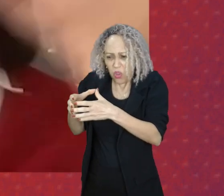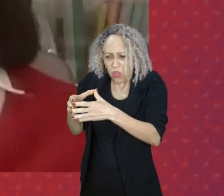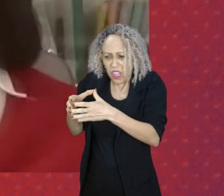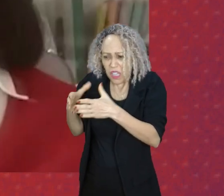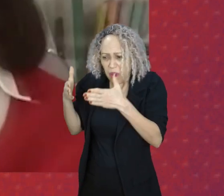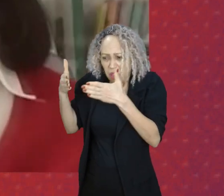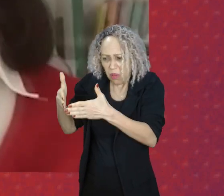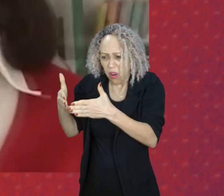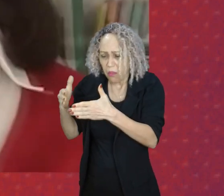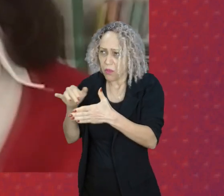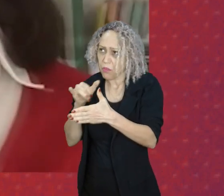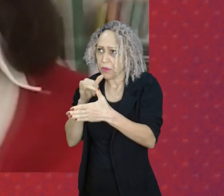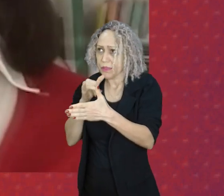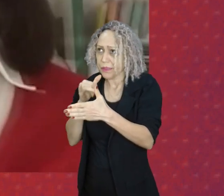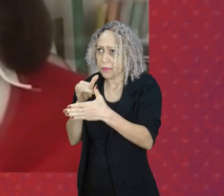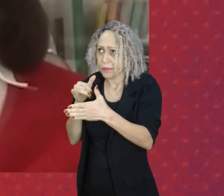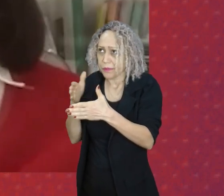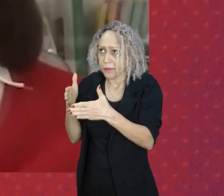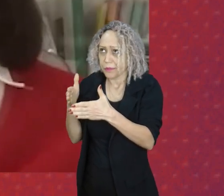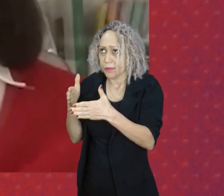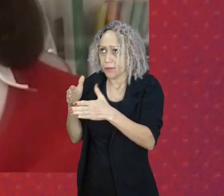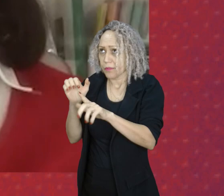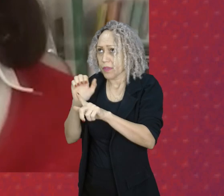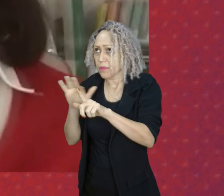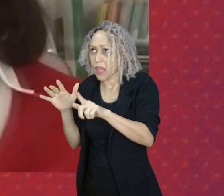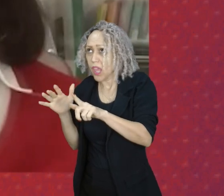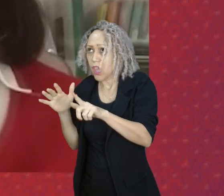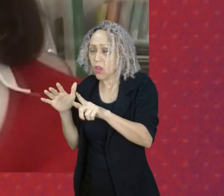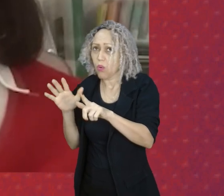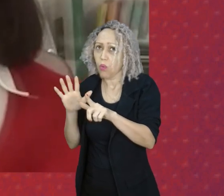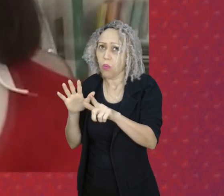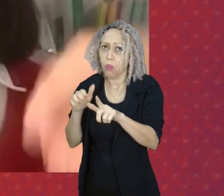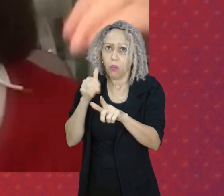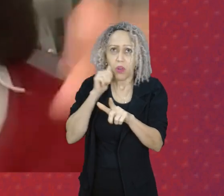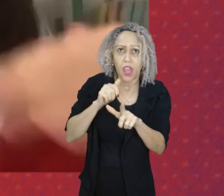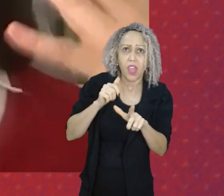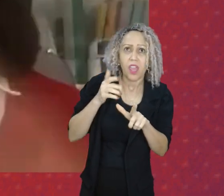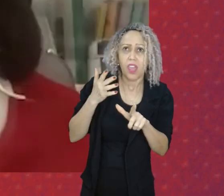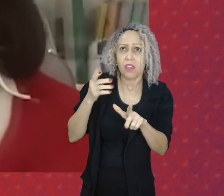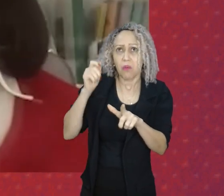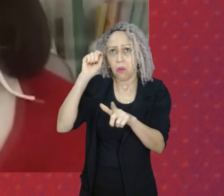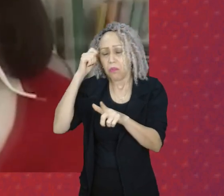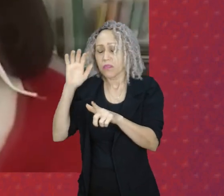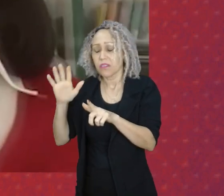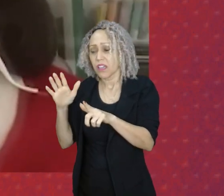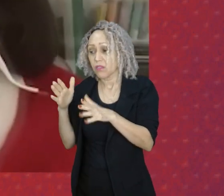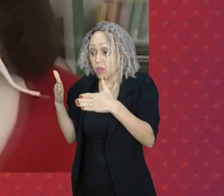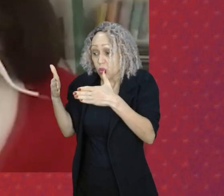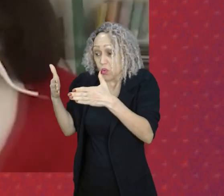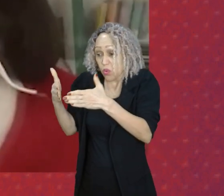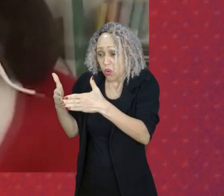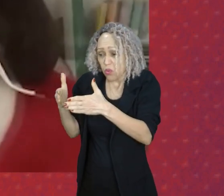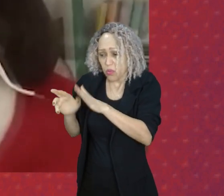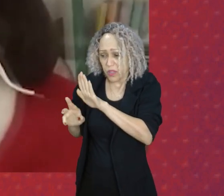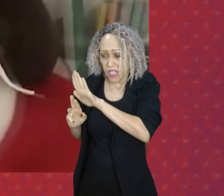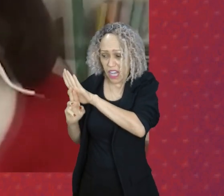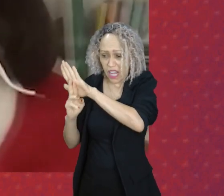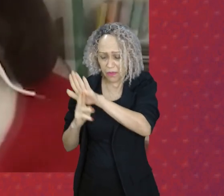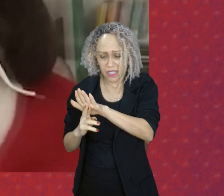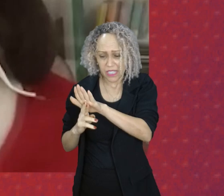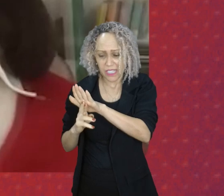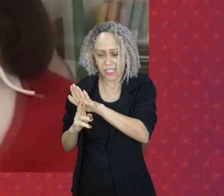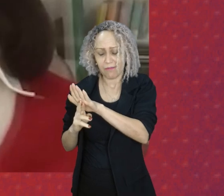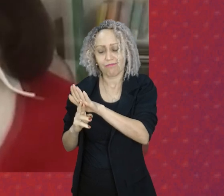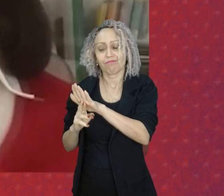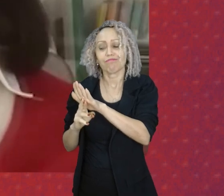tem relação, mas de representação, no sentido mais amplo, da sociedade no que